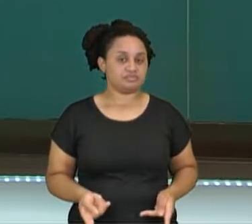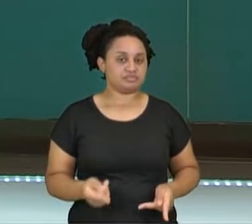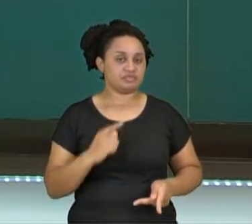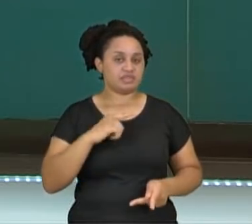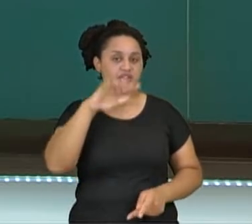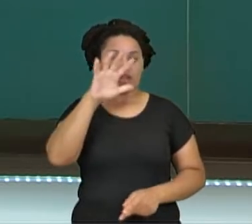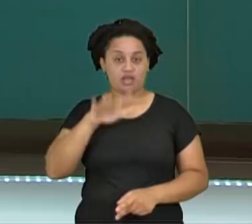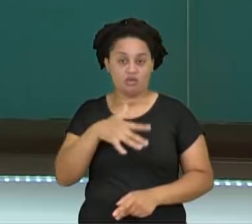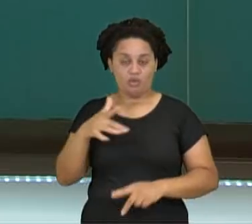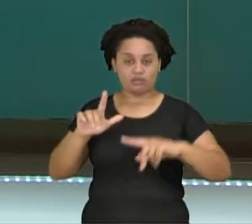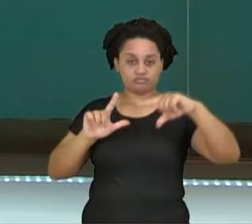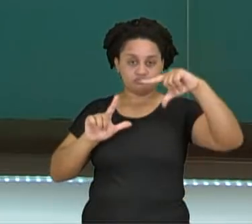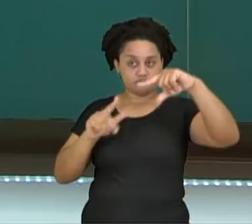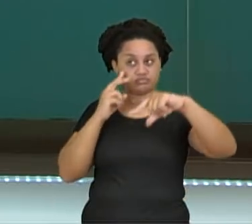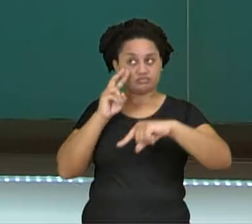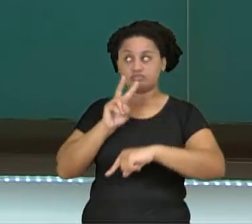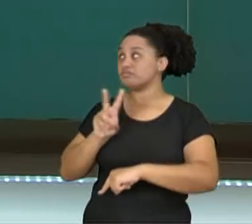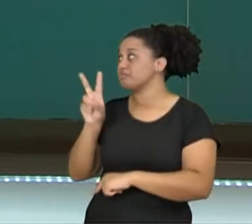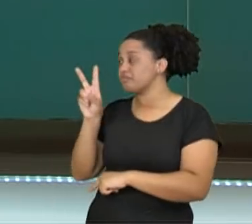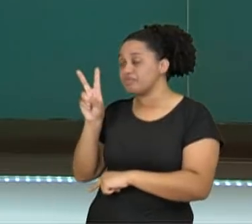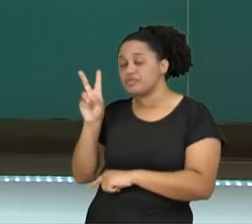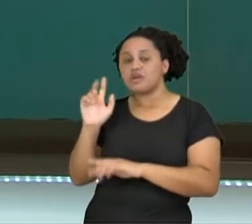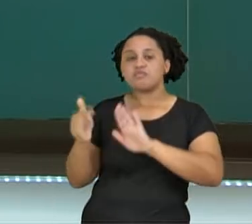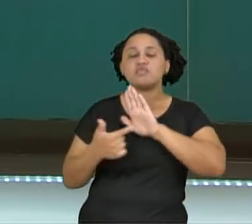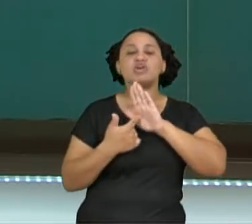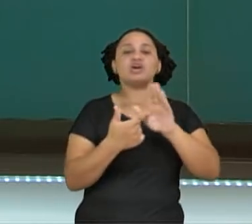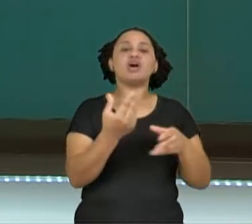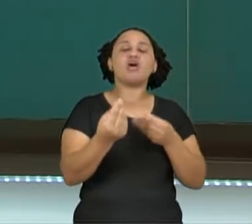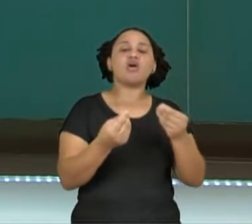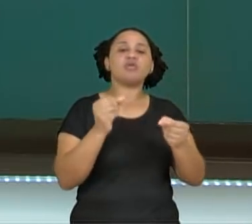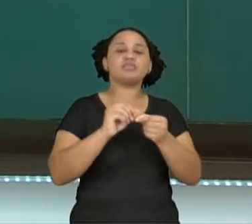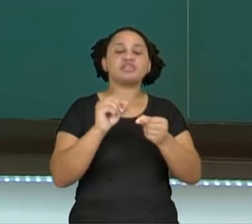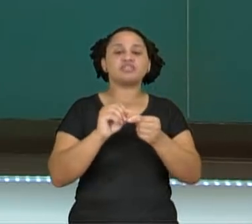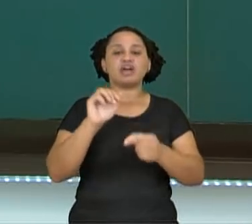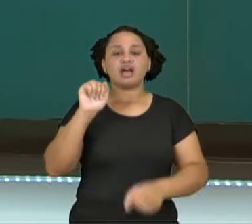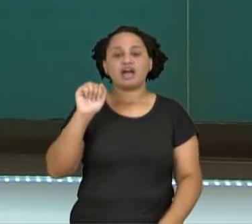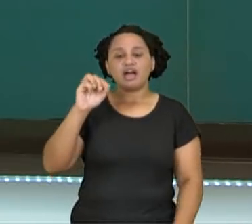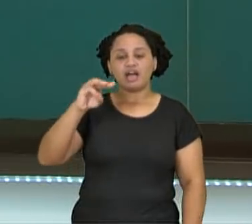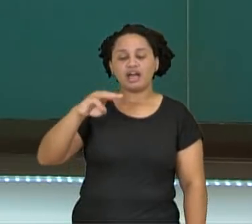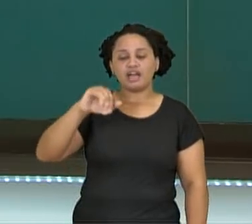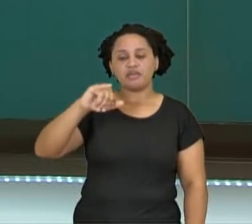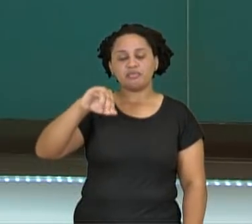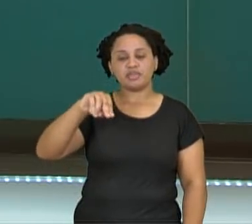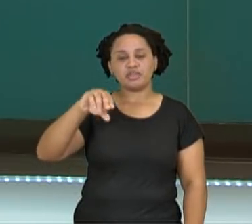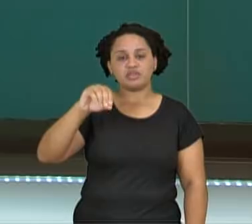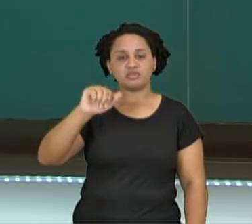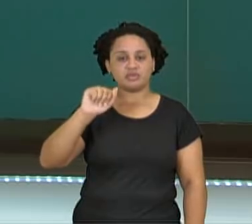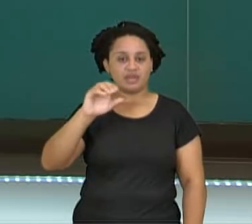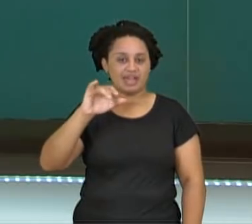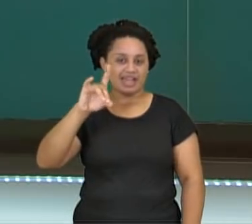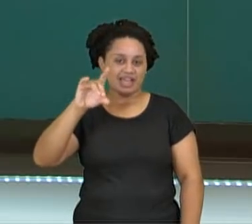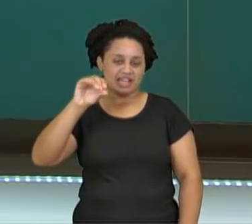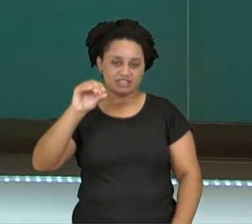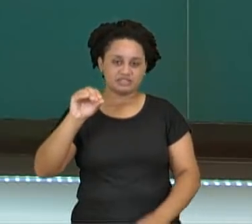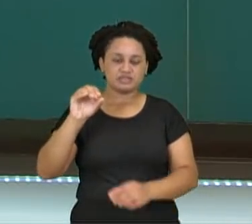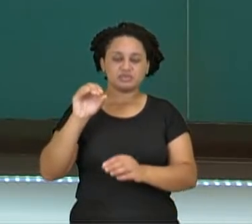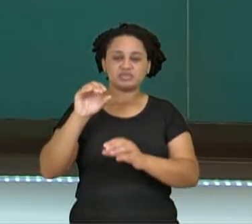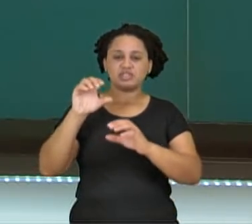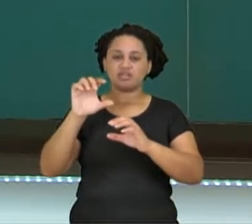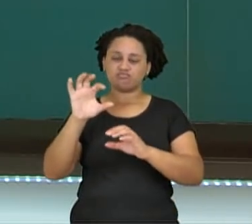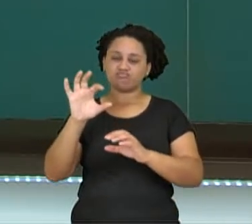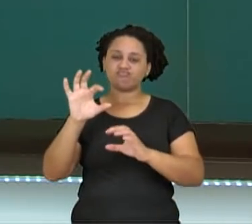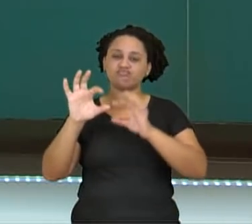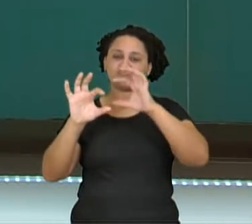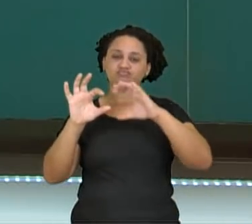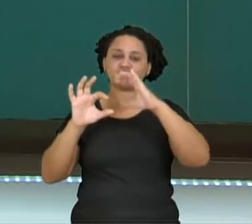mostrando como se formam os nossos aminoácidos, né? Quais são as trincas lá do nosso, de bases nitrogenadas do nosso